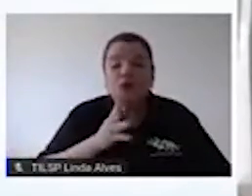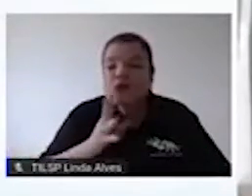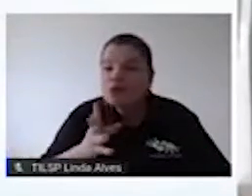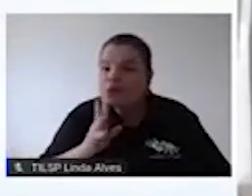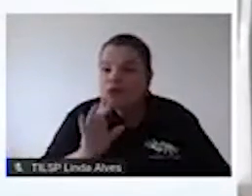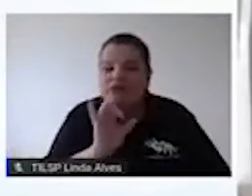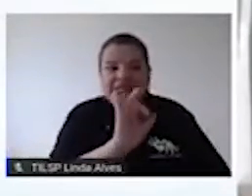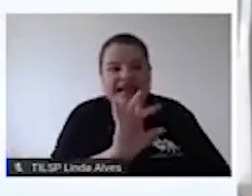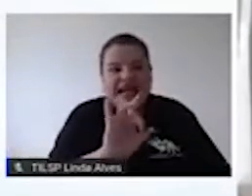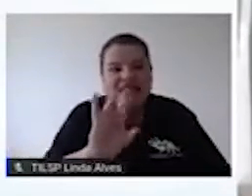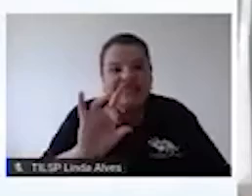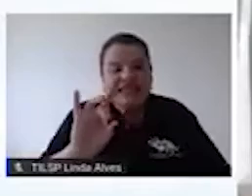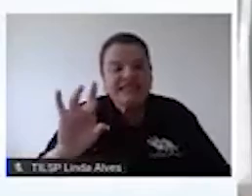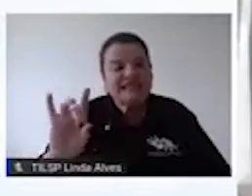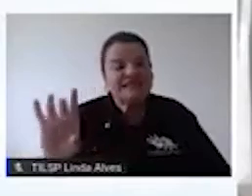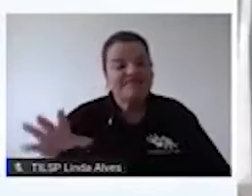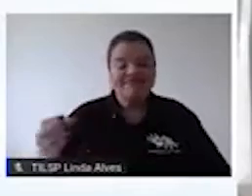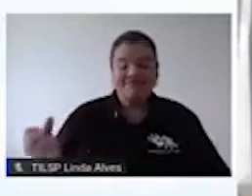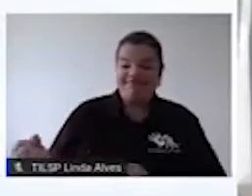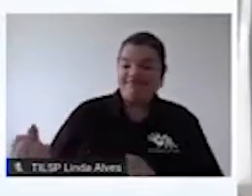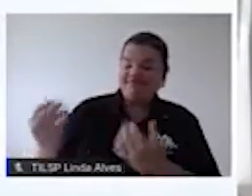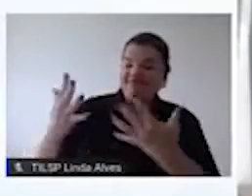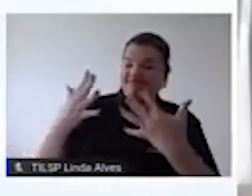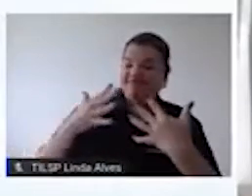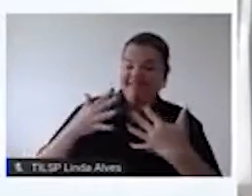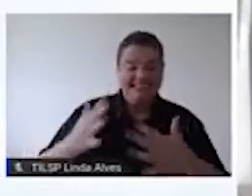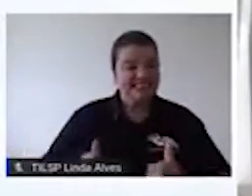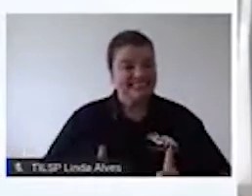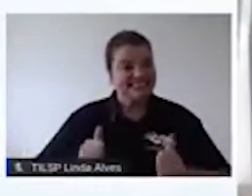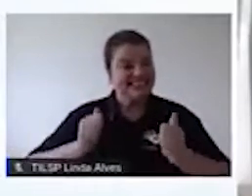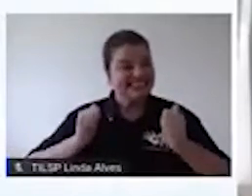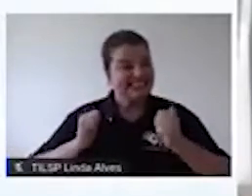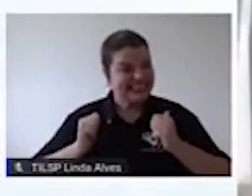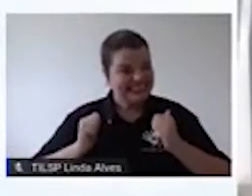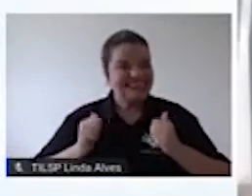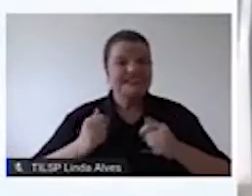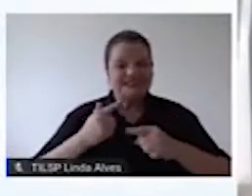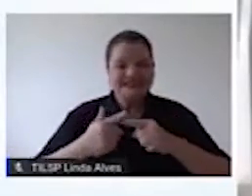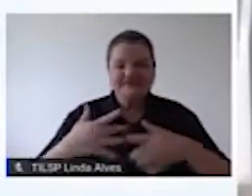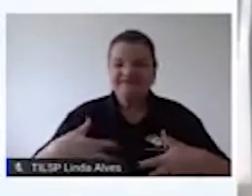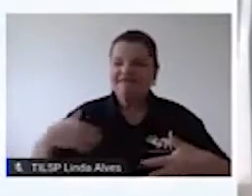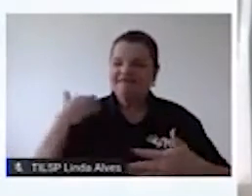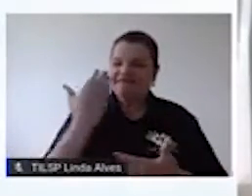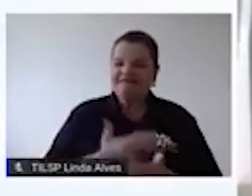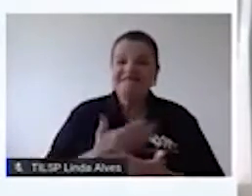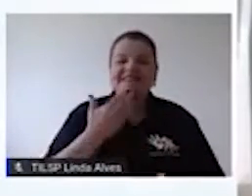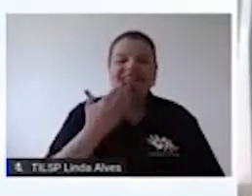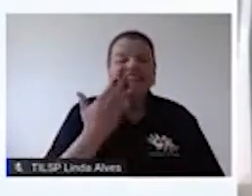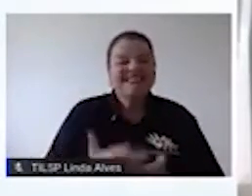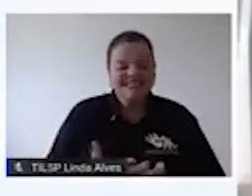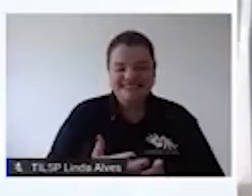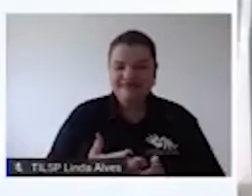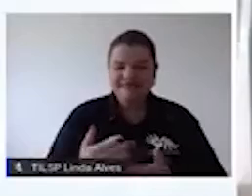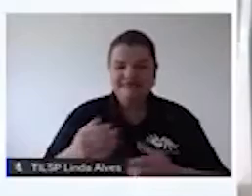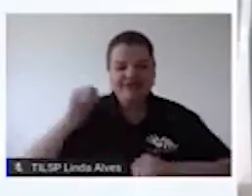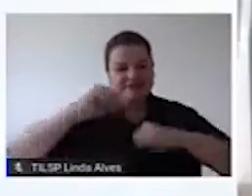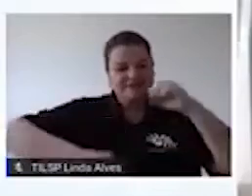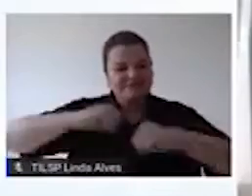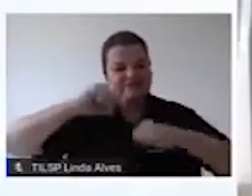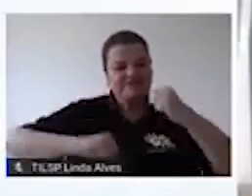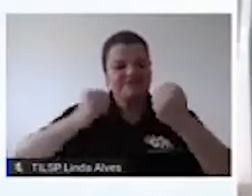ou mais uma que nos enche de orgulho. Parece que metalúrgicos nasceram para brilhar, assim, né, para ter o